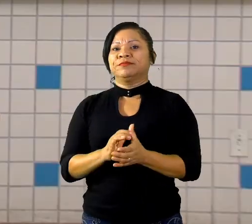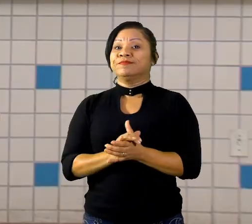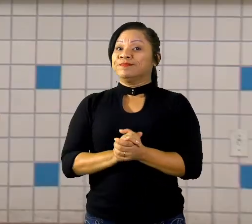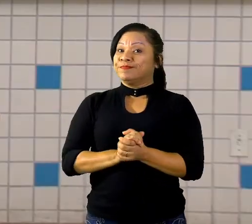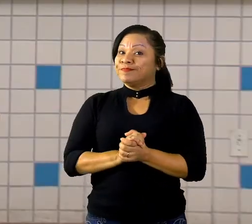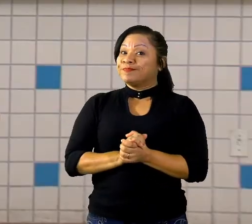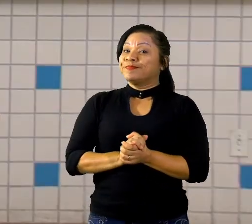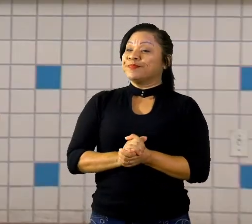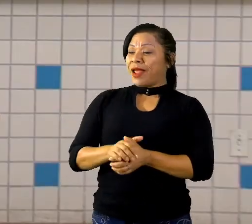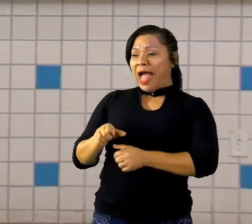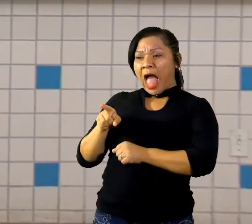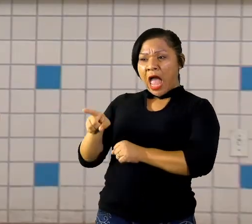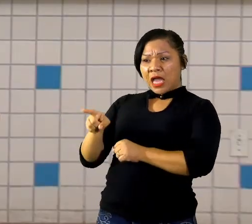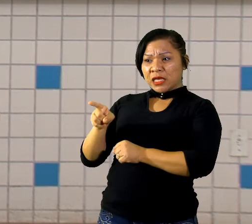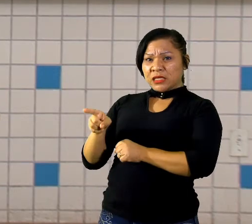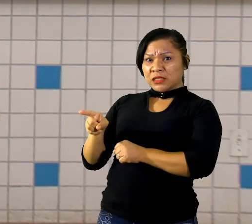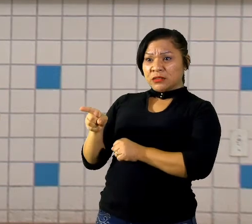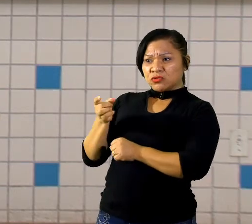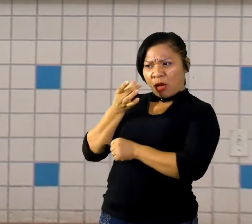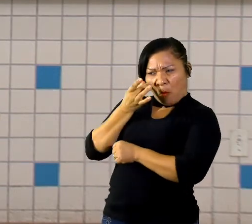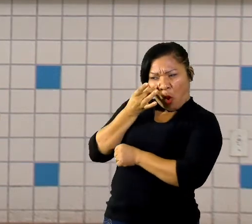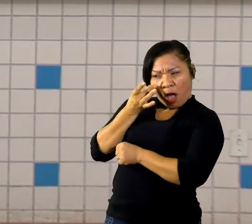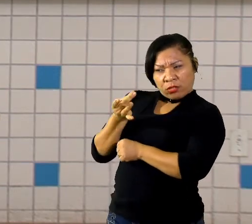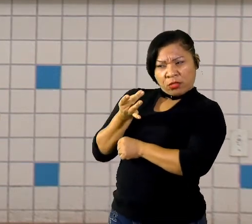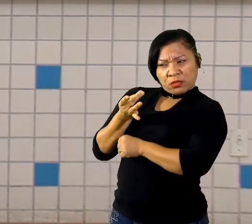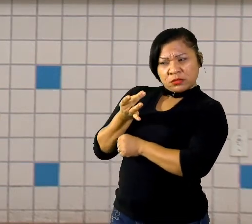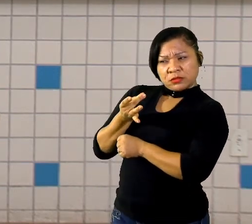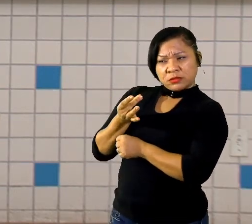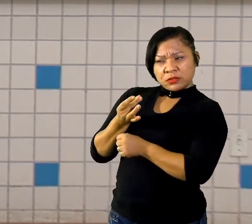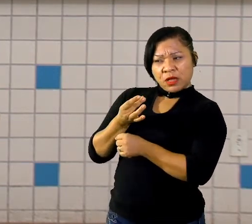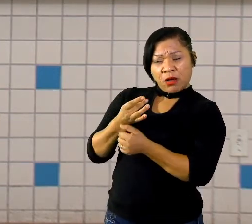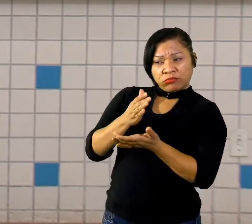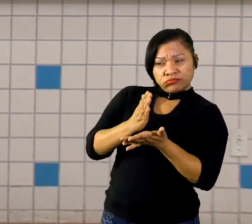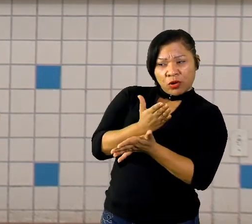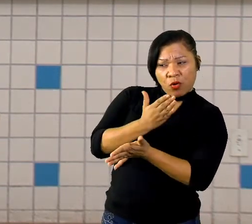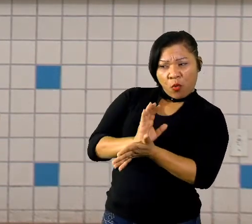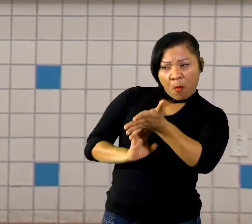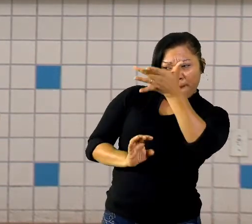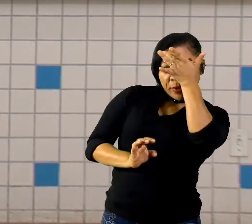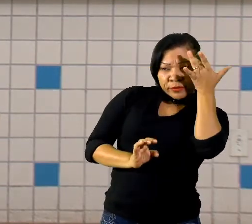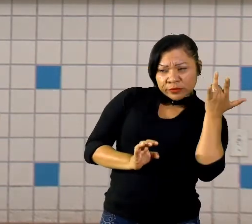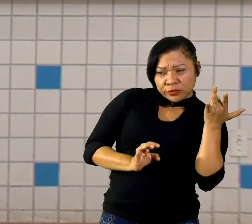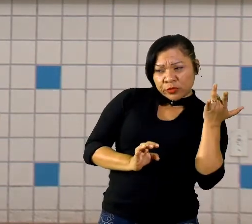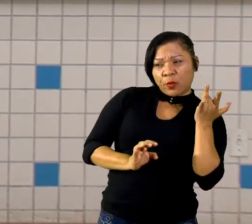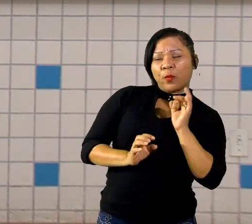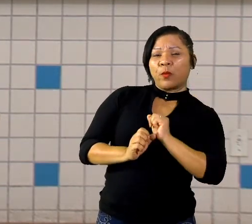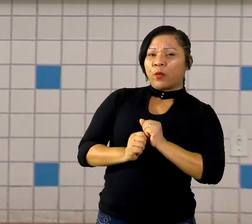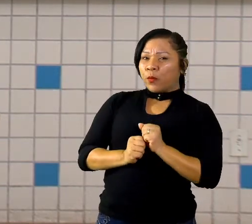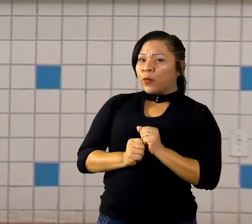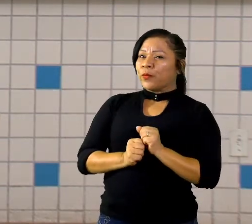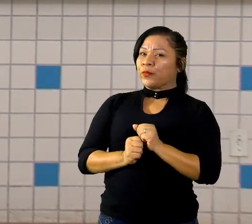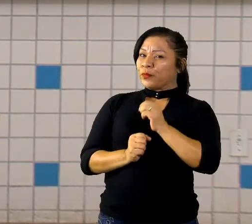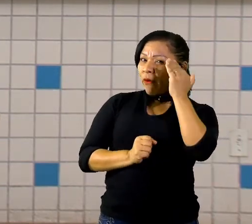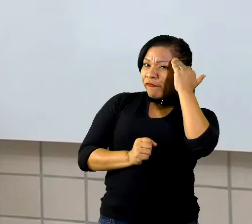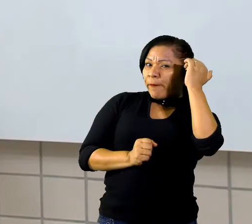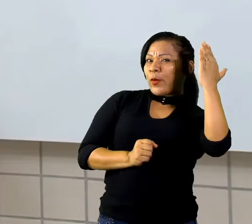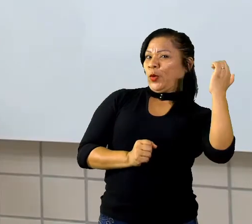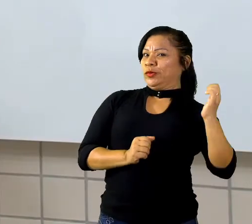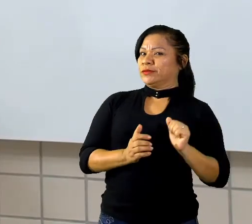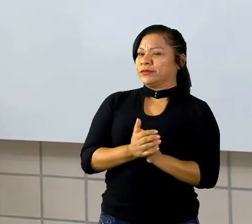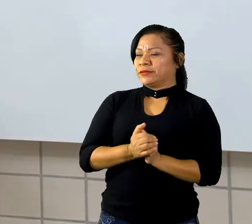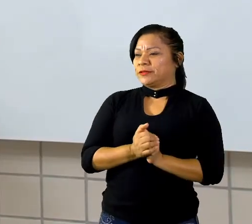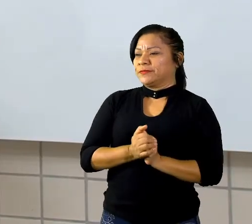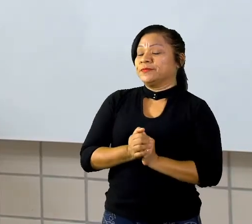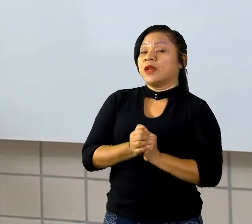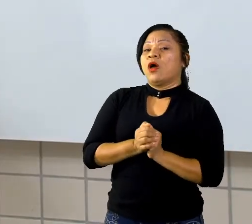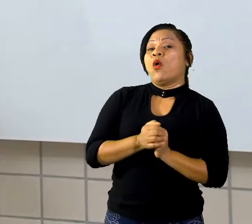E isso chamou a atenção de algumas personalidades. Vamos destacar, por exemplo,